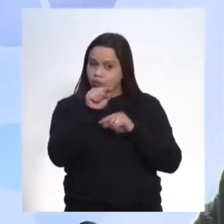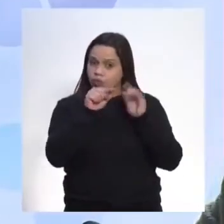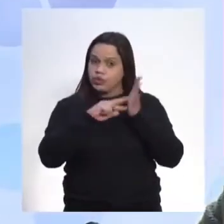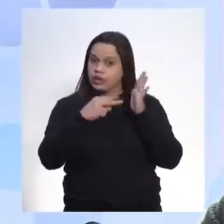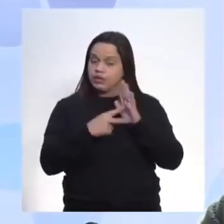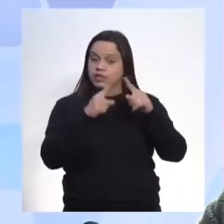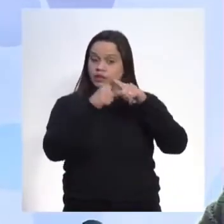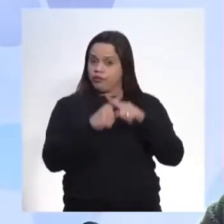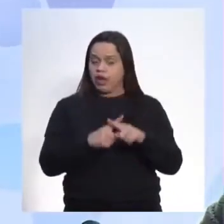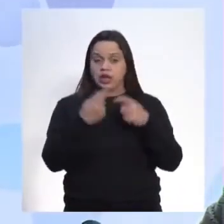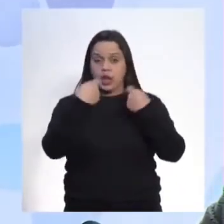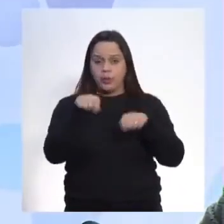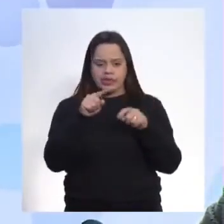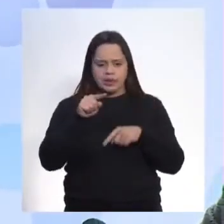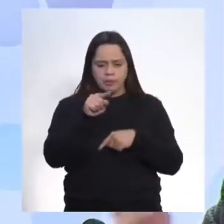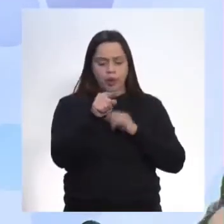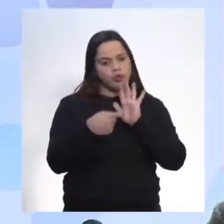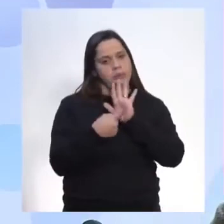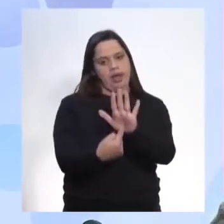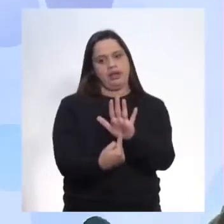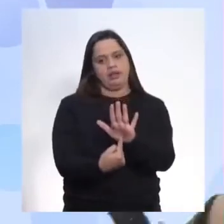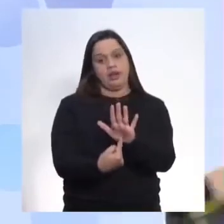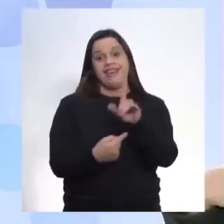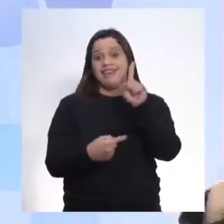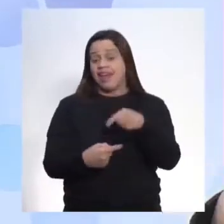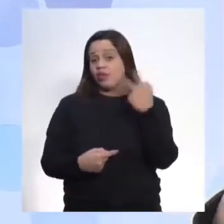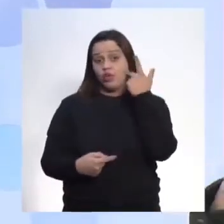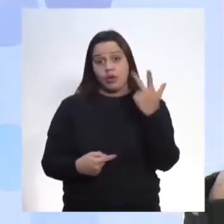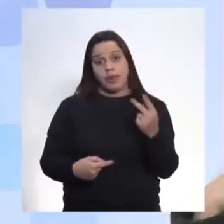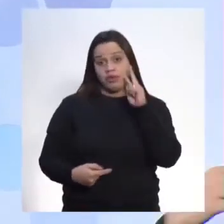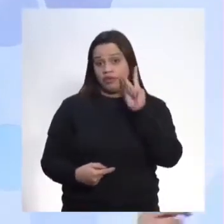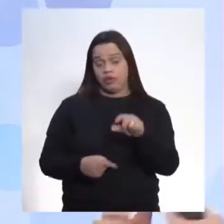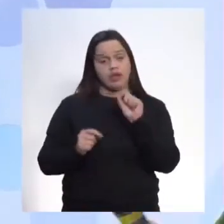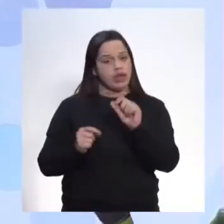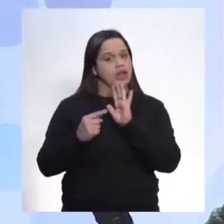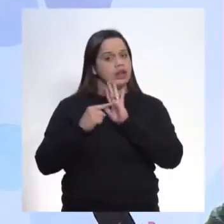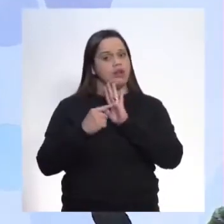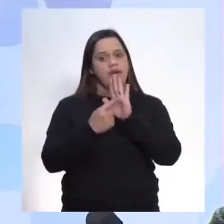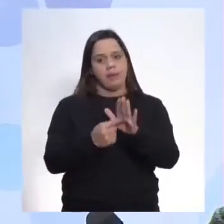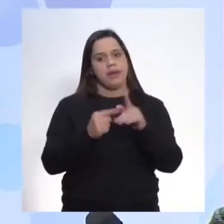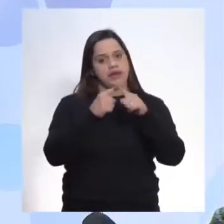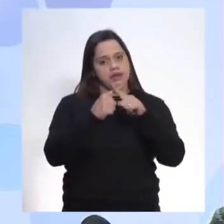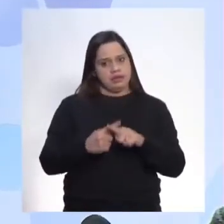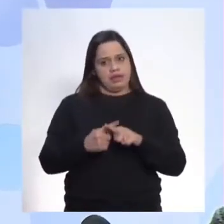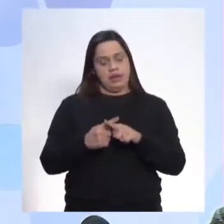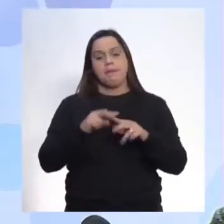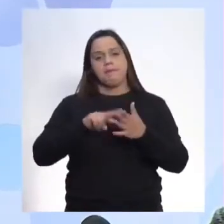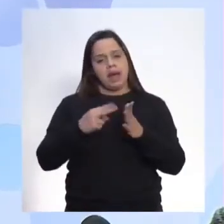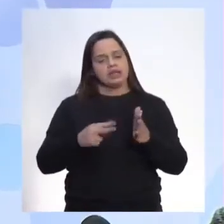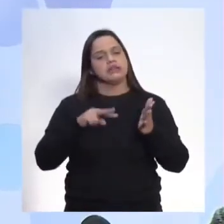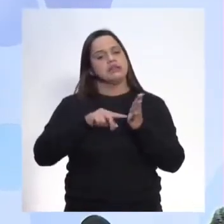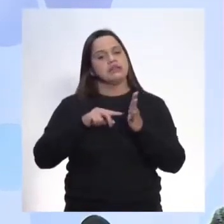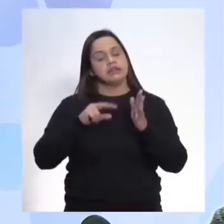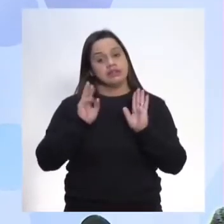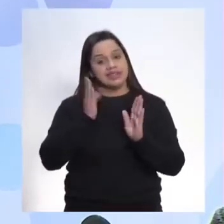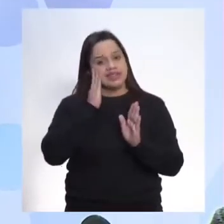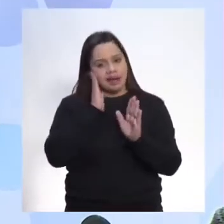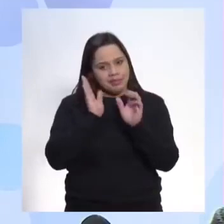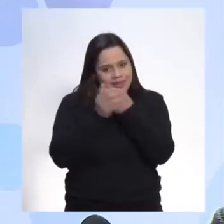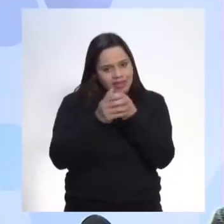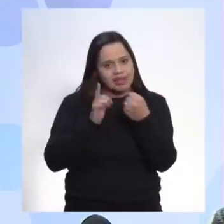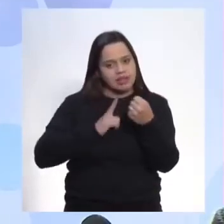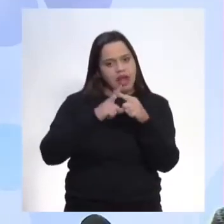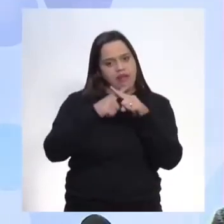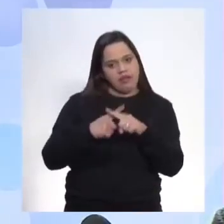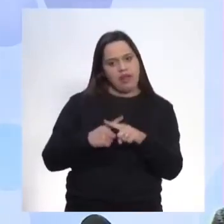precisa aparecer. E é muito mais comum que ele não apareça do que necessariamente ele tá em evidência. Tá bem? Então, se